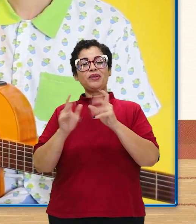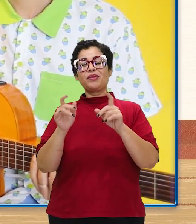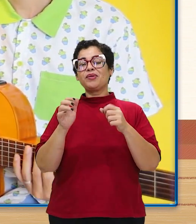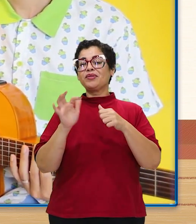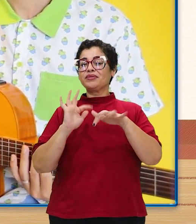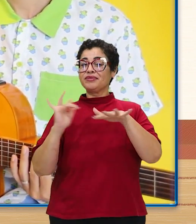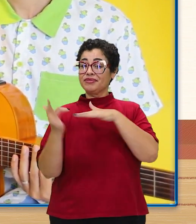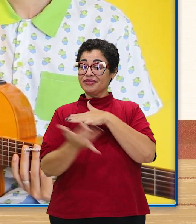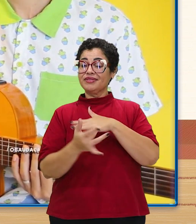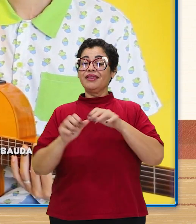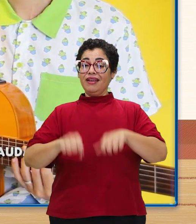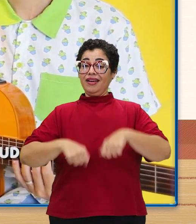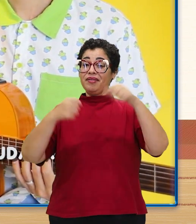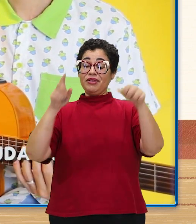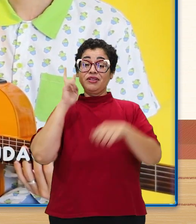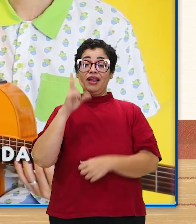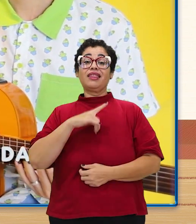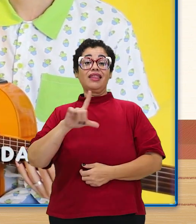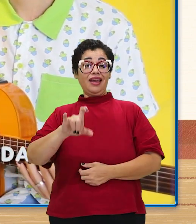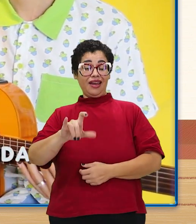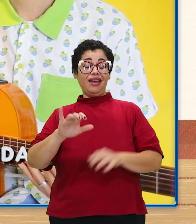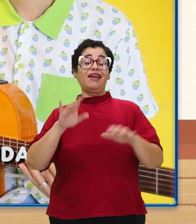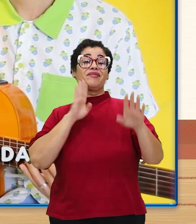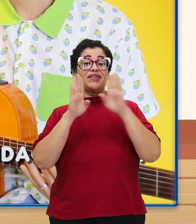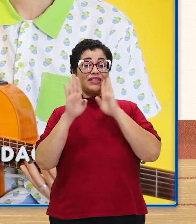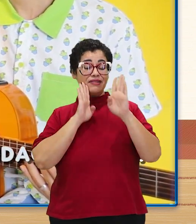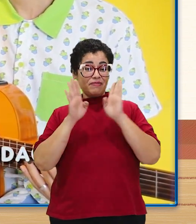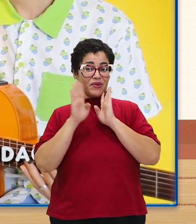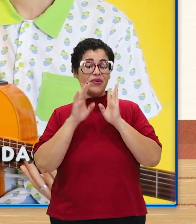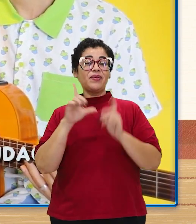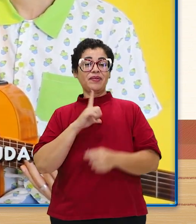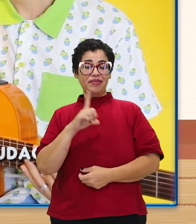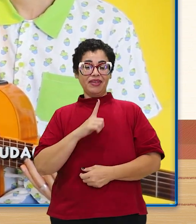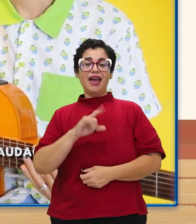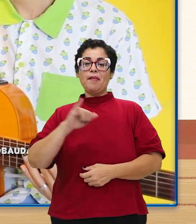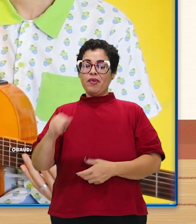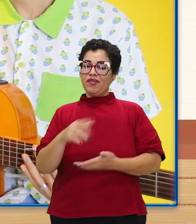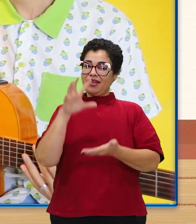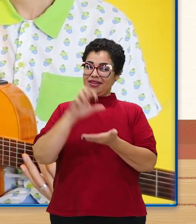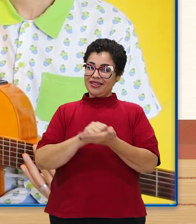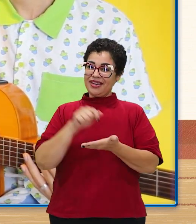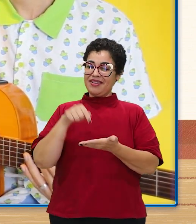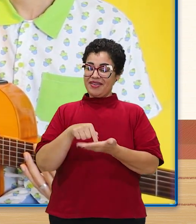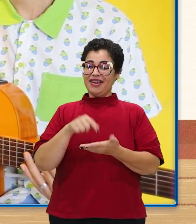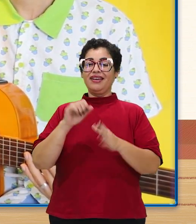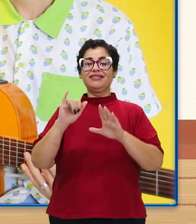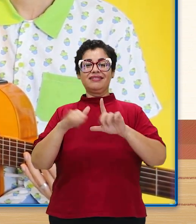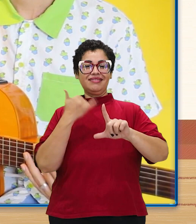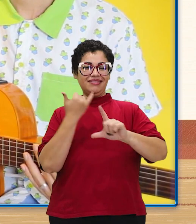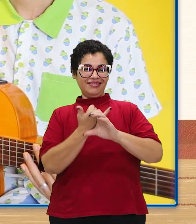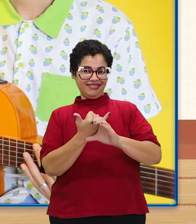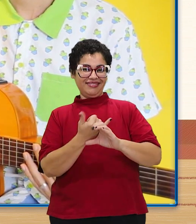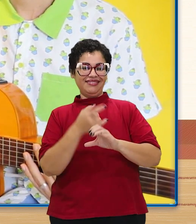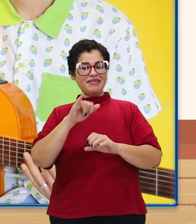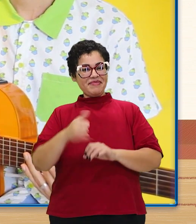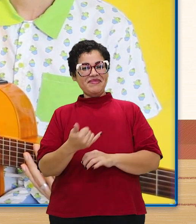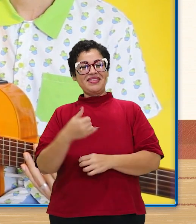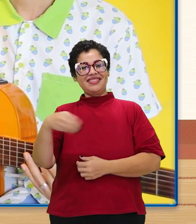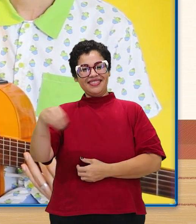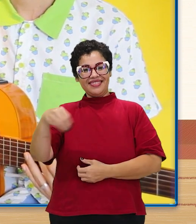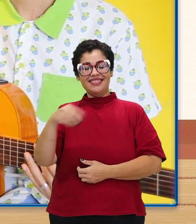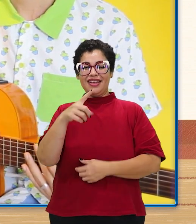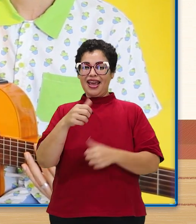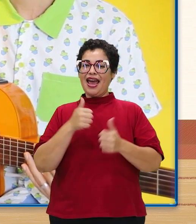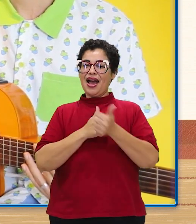sociais. O Baú da Camilinha tem Instagram e tem Facebook. E também se inscreve aqui no canal e ativa o sininho, tá? Se você